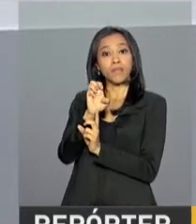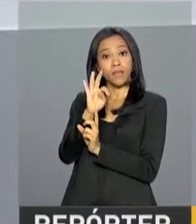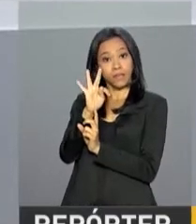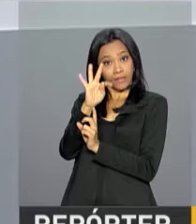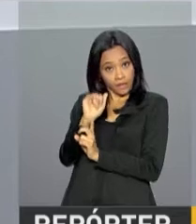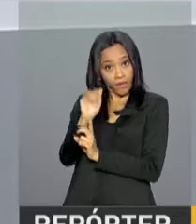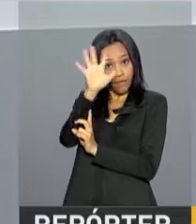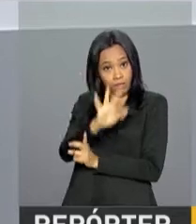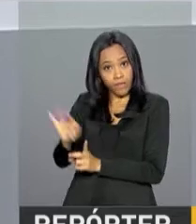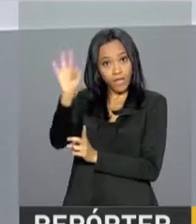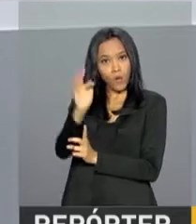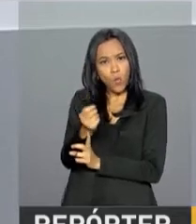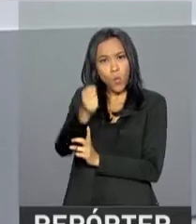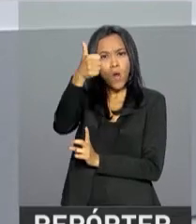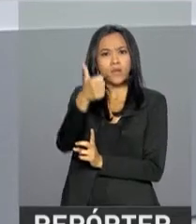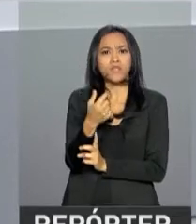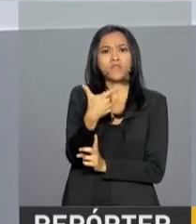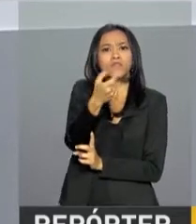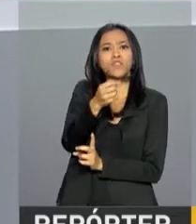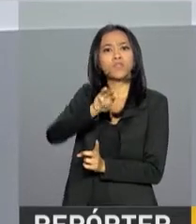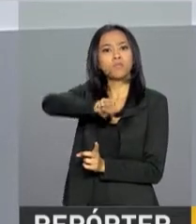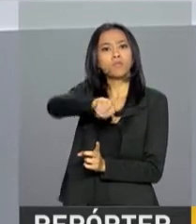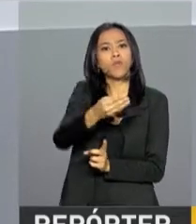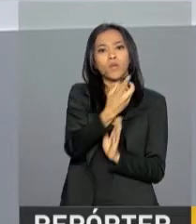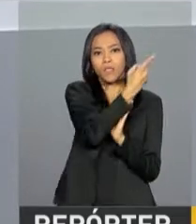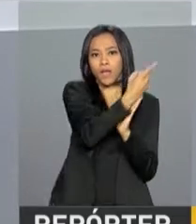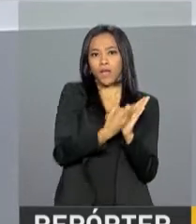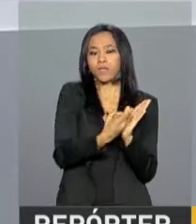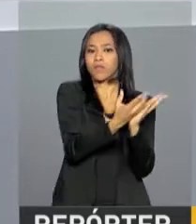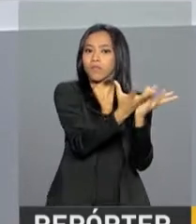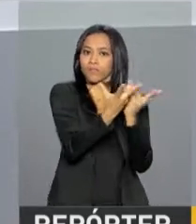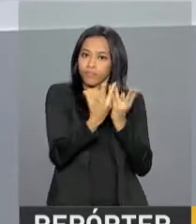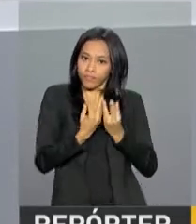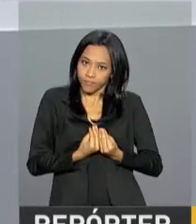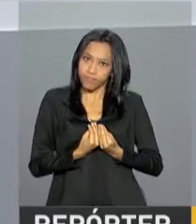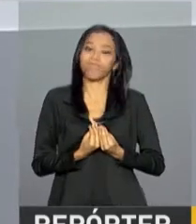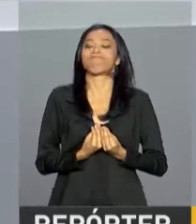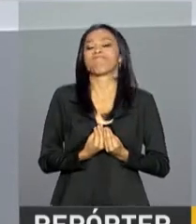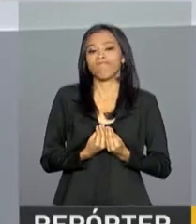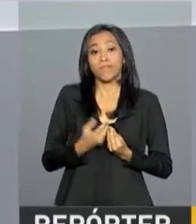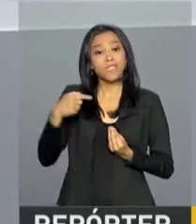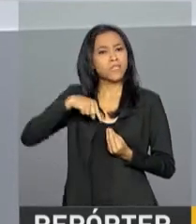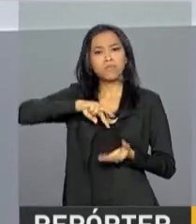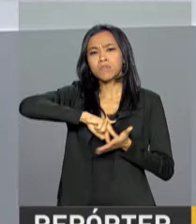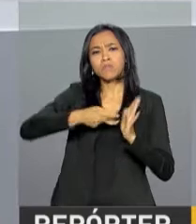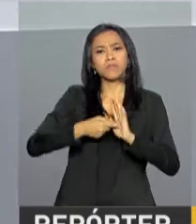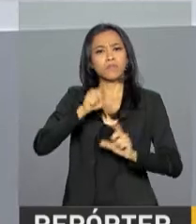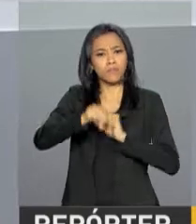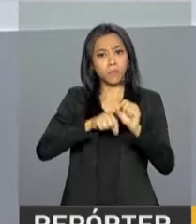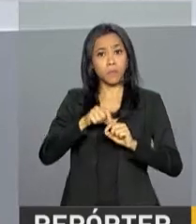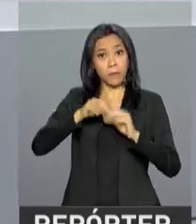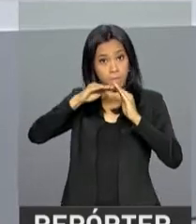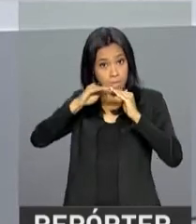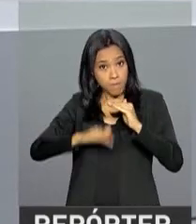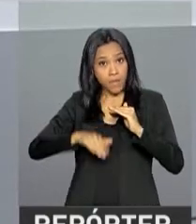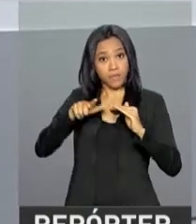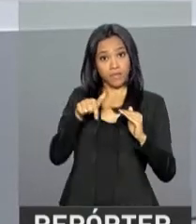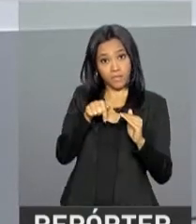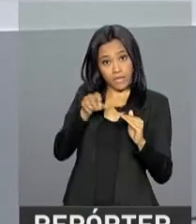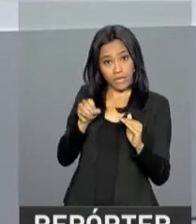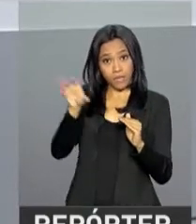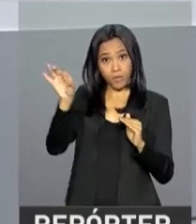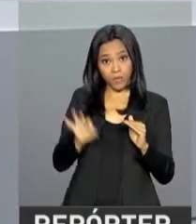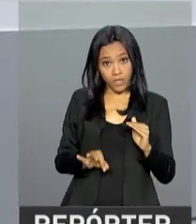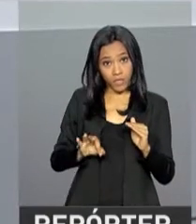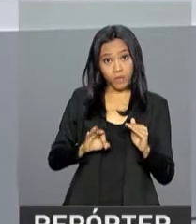de manhã quase 20 milhões de declarações do imposto de renda pessoa física e isso representa menos de 70% do número